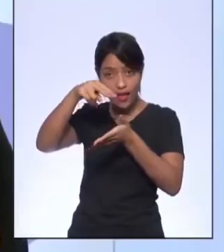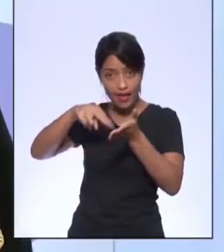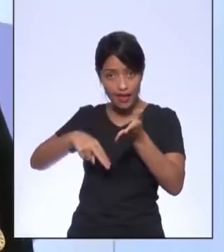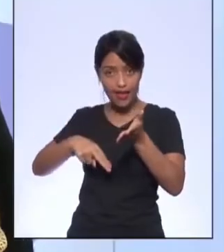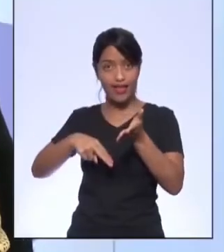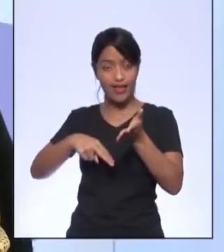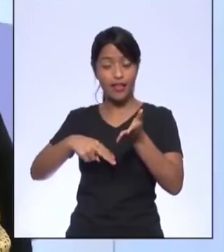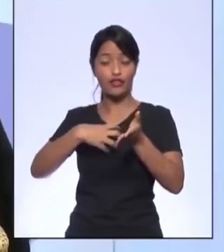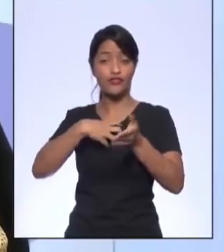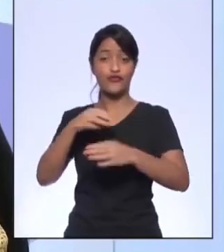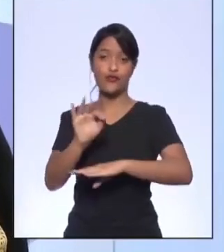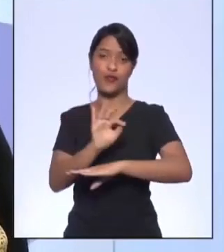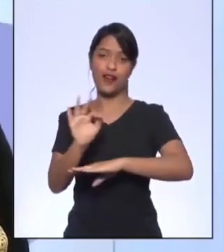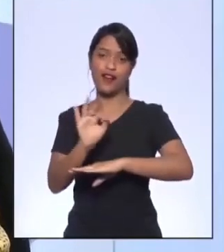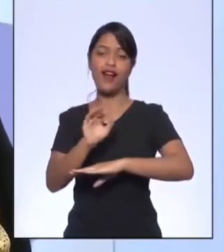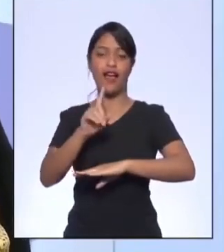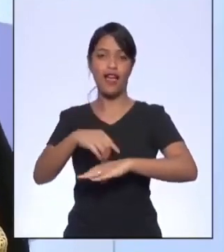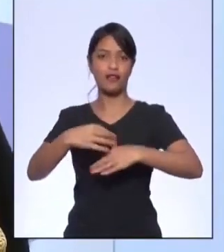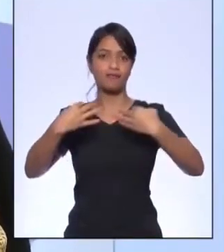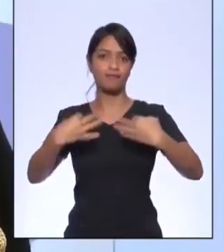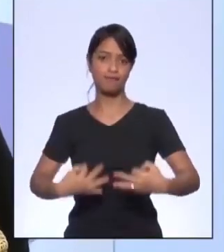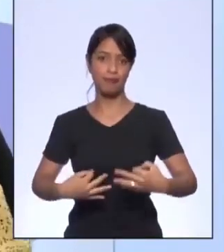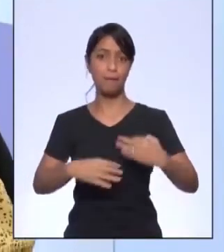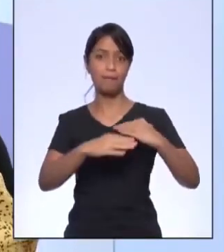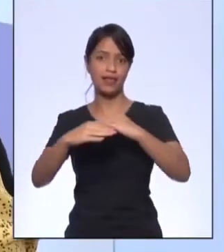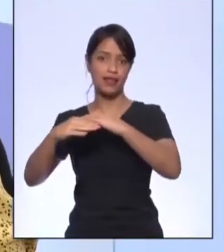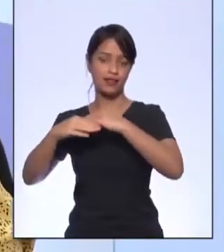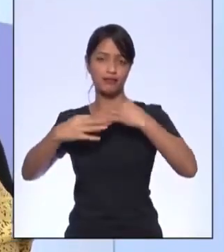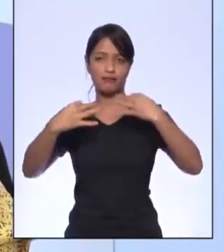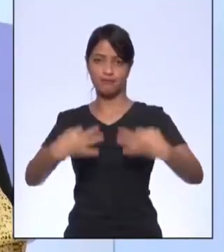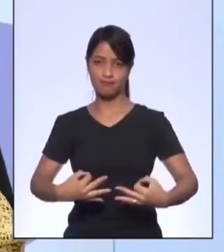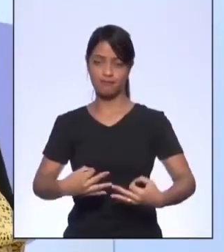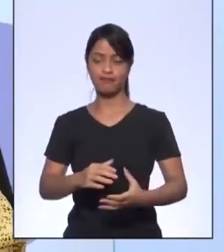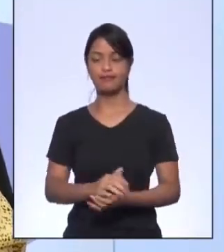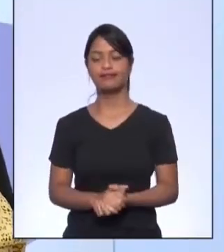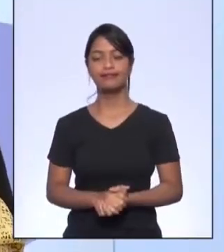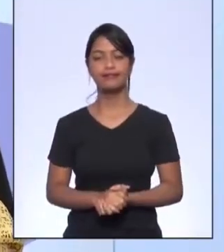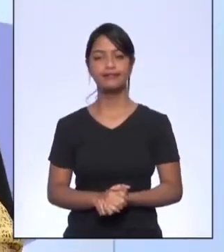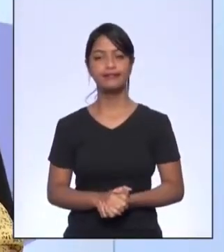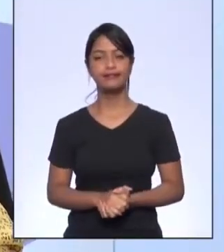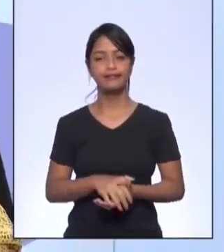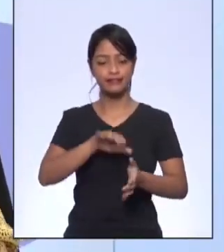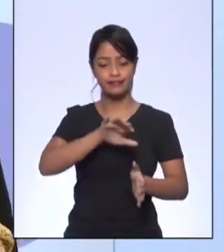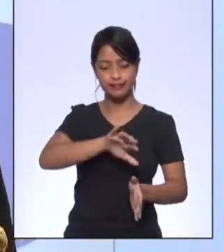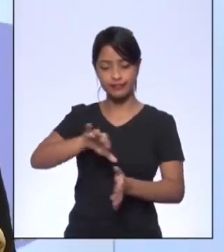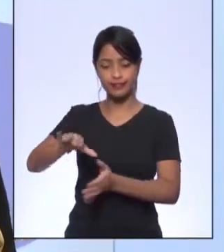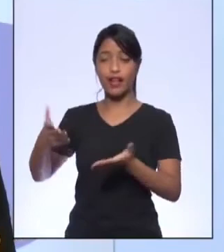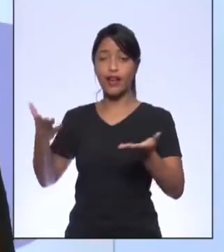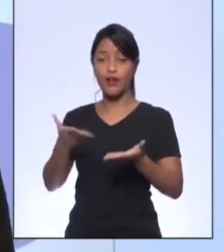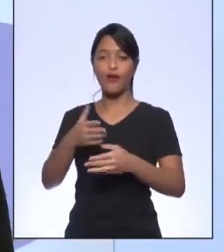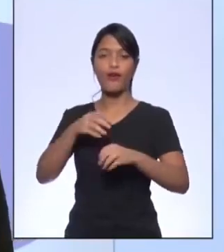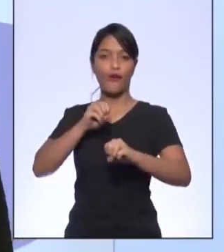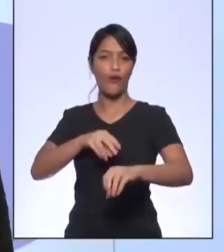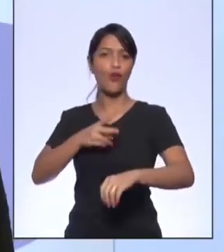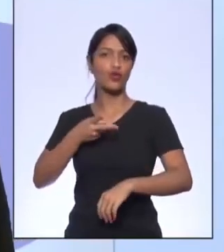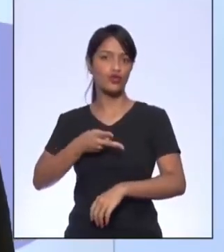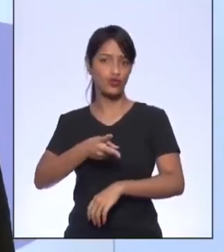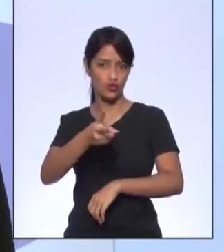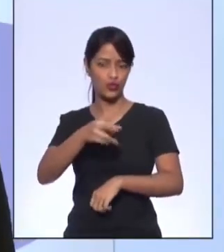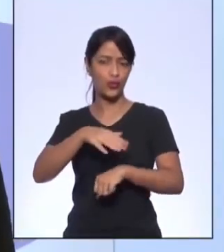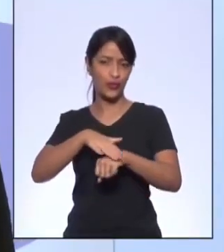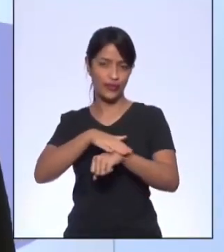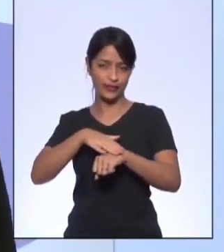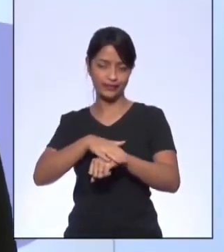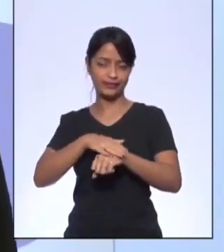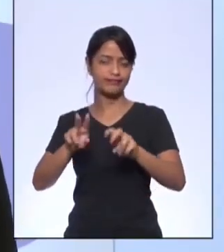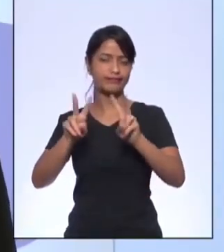padrão. Vamos lá, continuando a nossa conversa sobre o